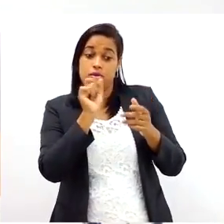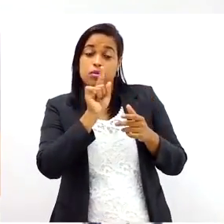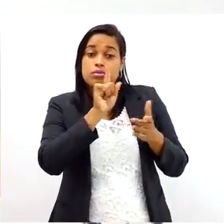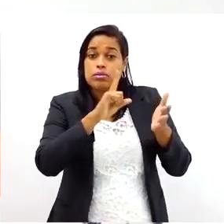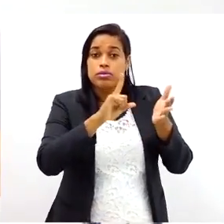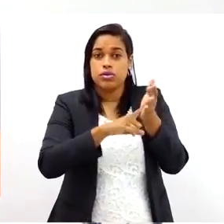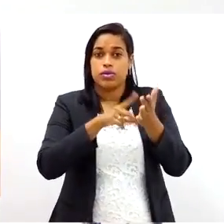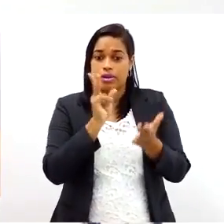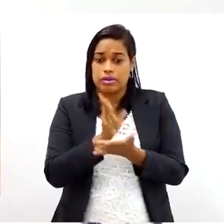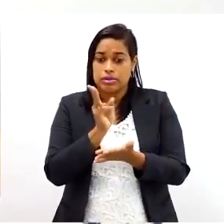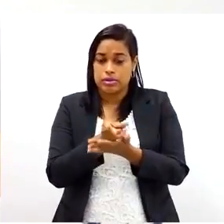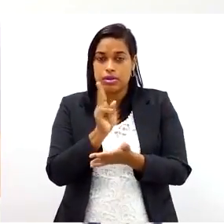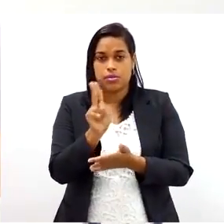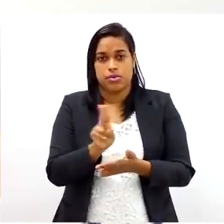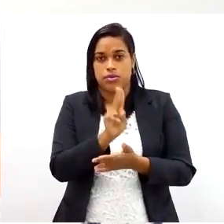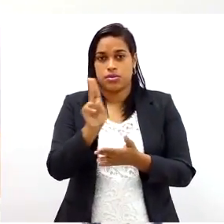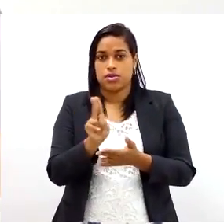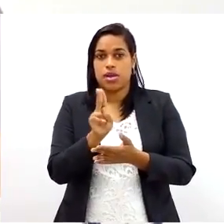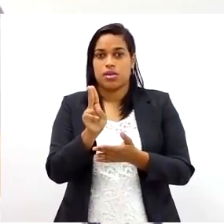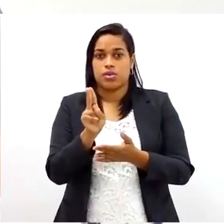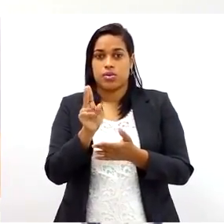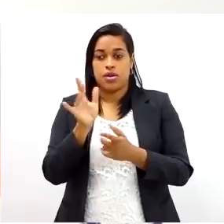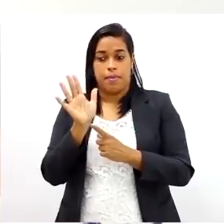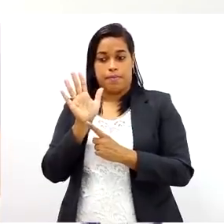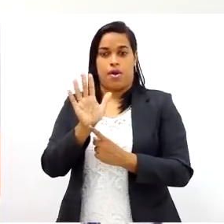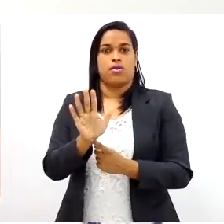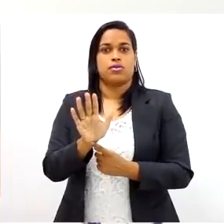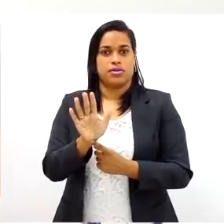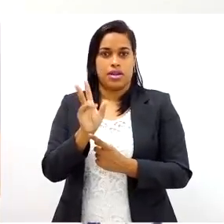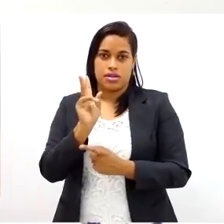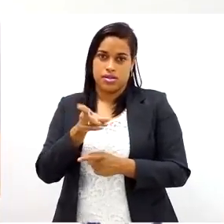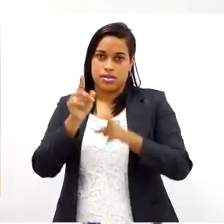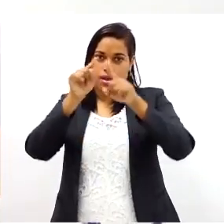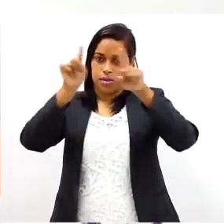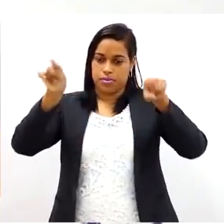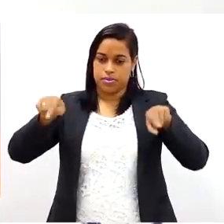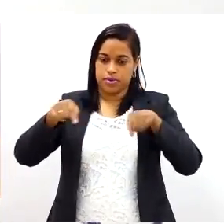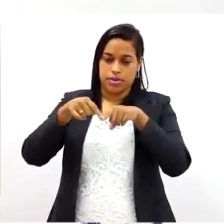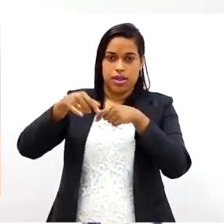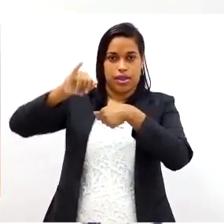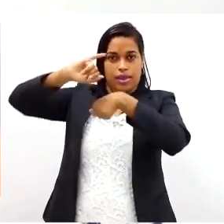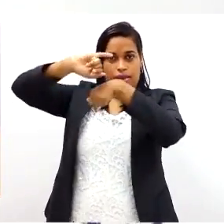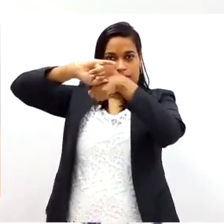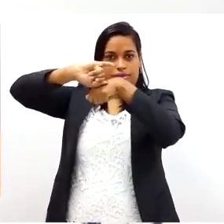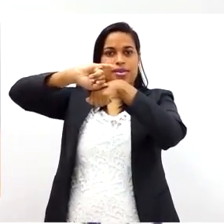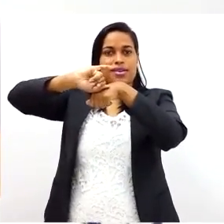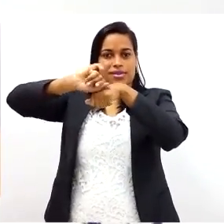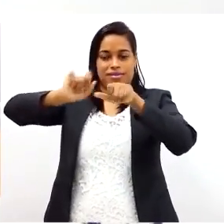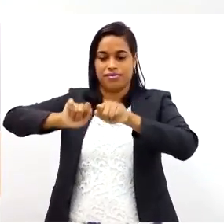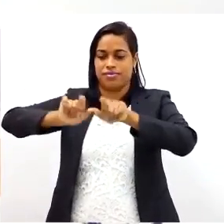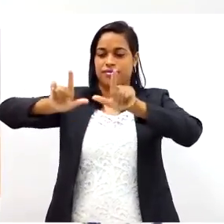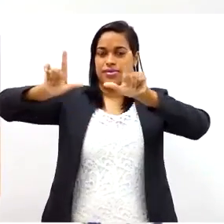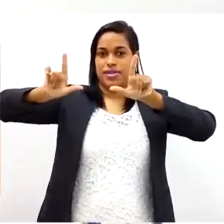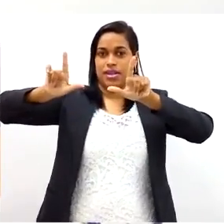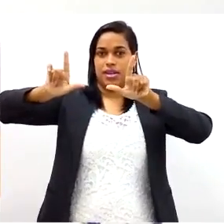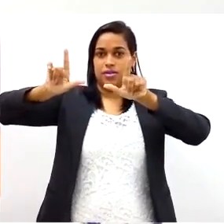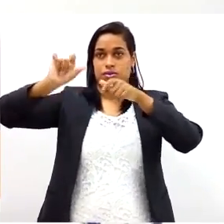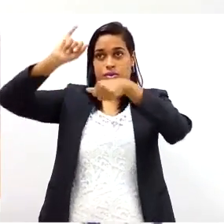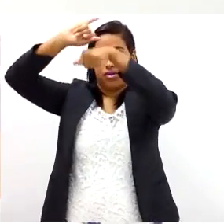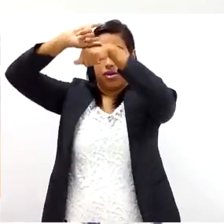muitas vezes, então geralmente eu coloco ele no meio da tela, centralizado, ou centralizado acima, ou